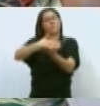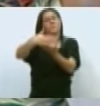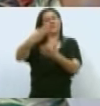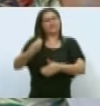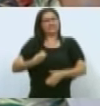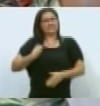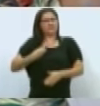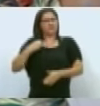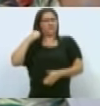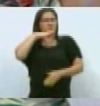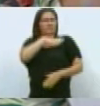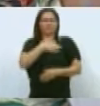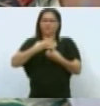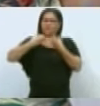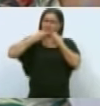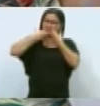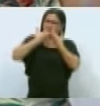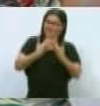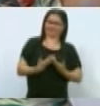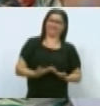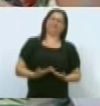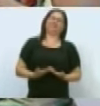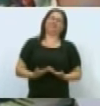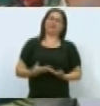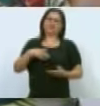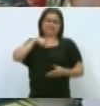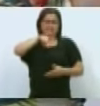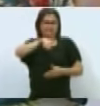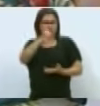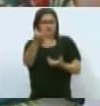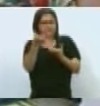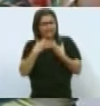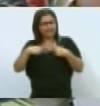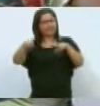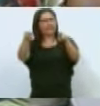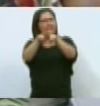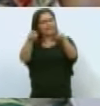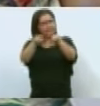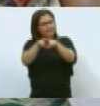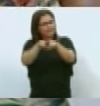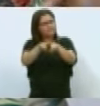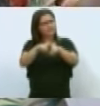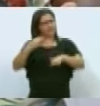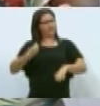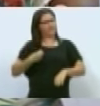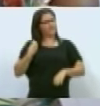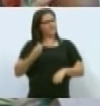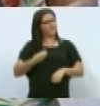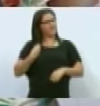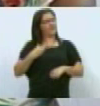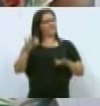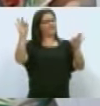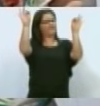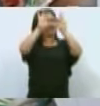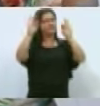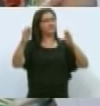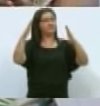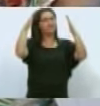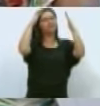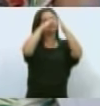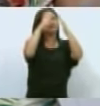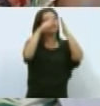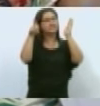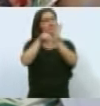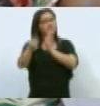na sua vida. Que delícia, né? E olha, se você também quer esse final feliz para o seu sonho, né? O sonho da casa própria, você tem